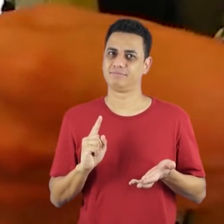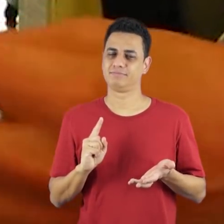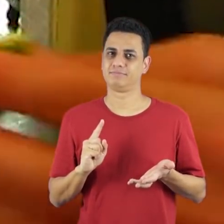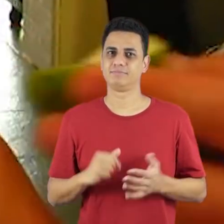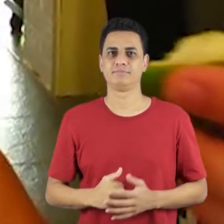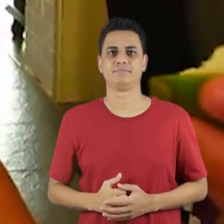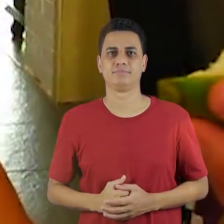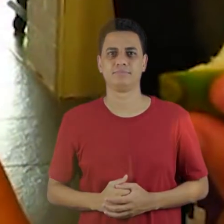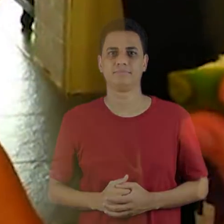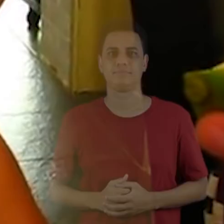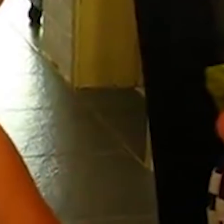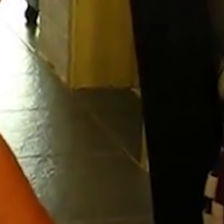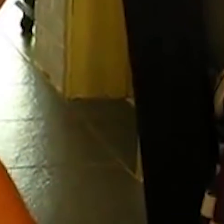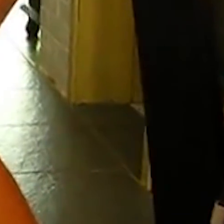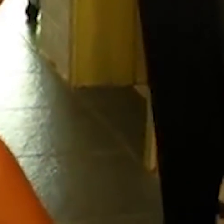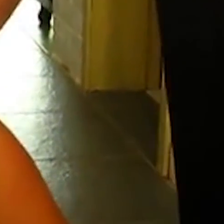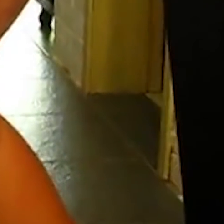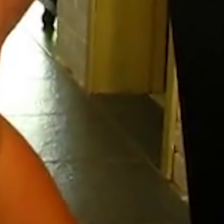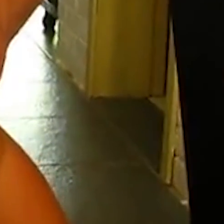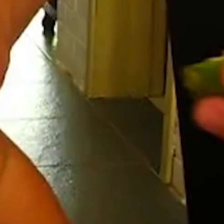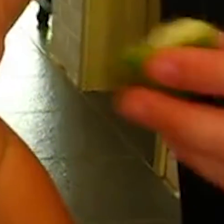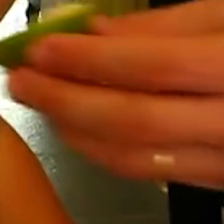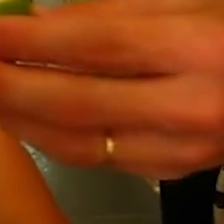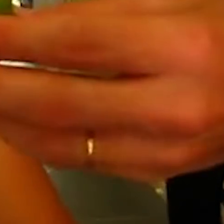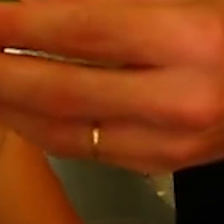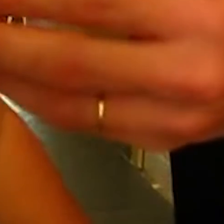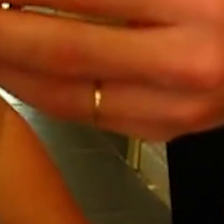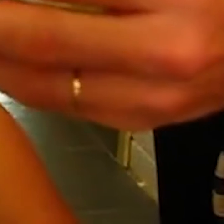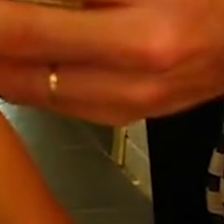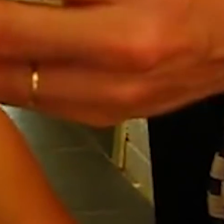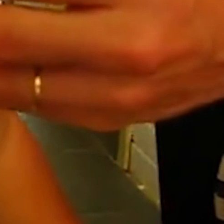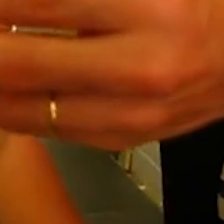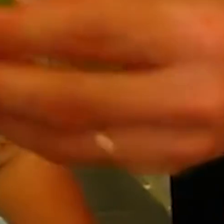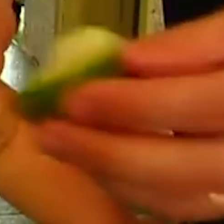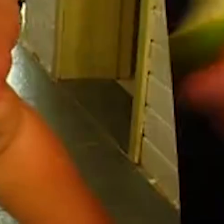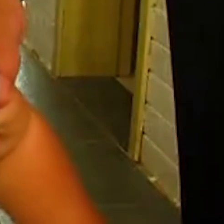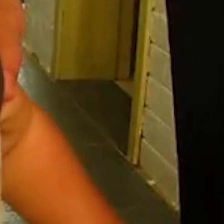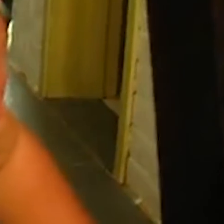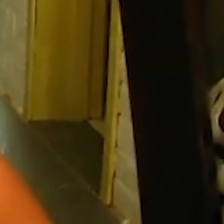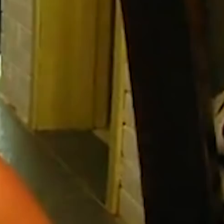Limão? Ah,